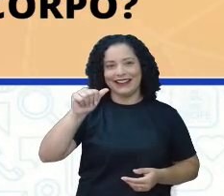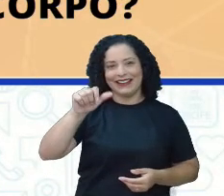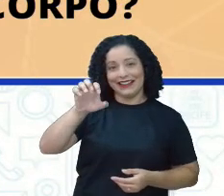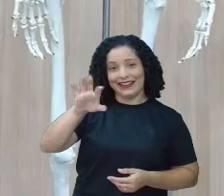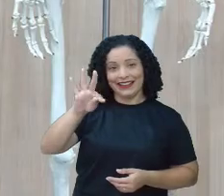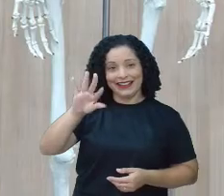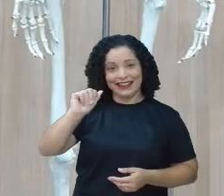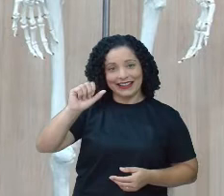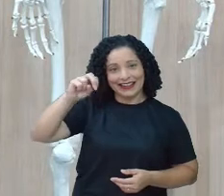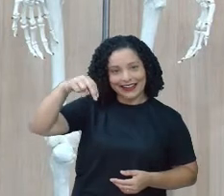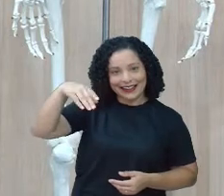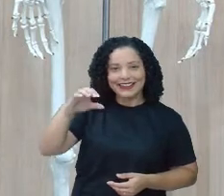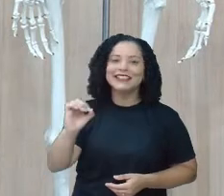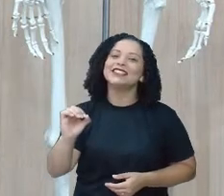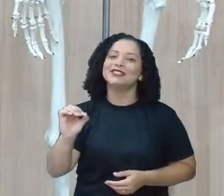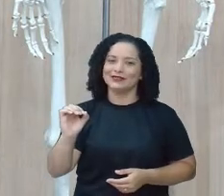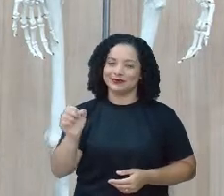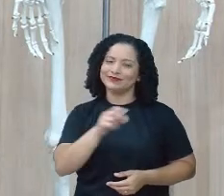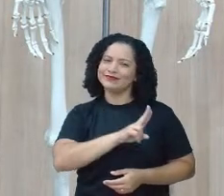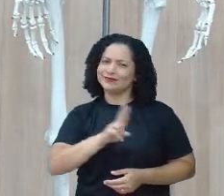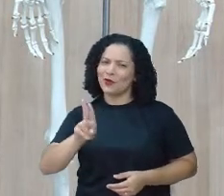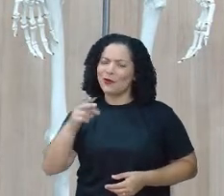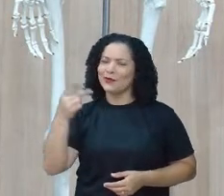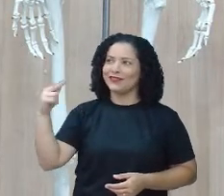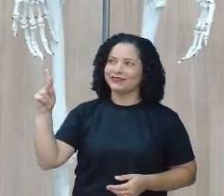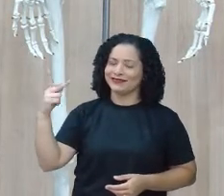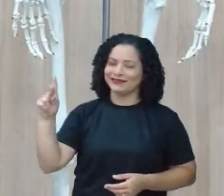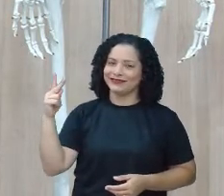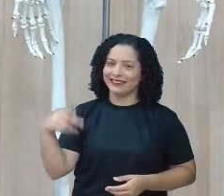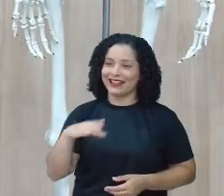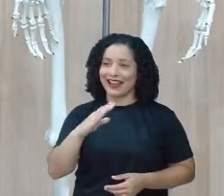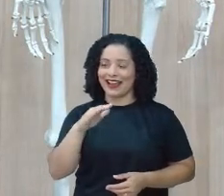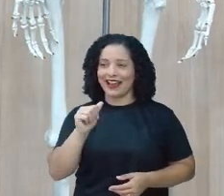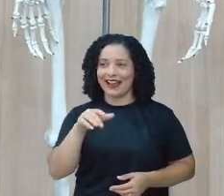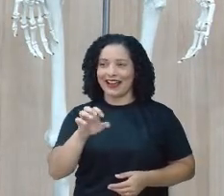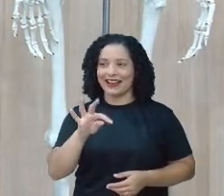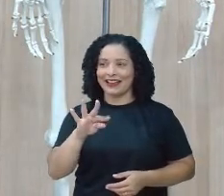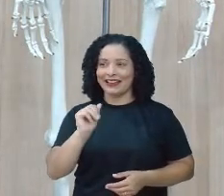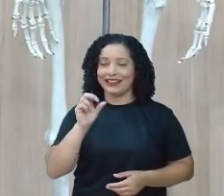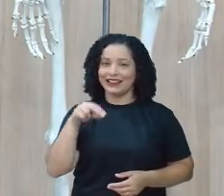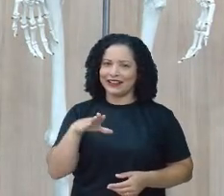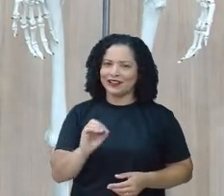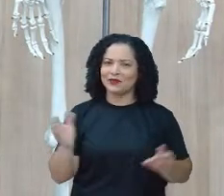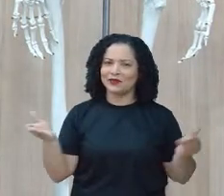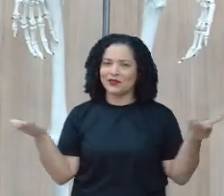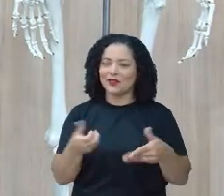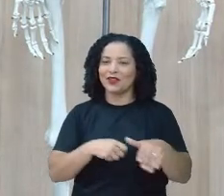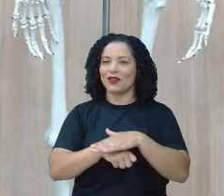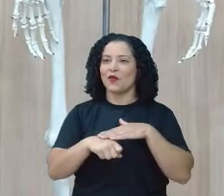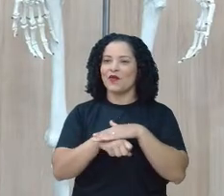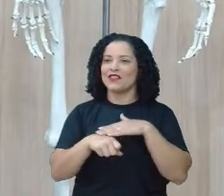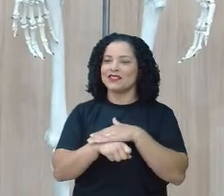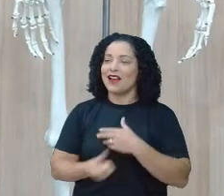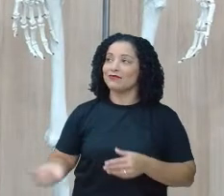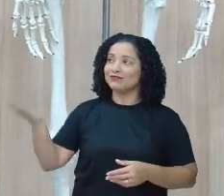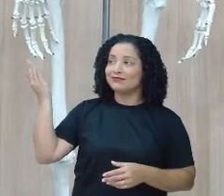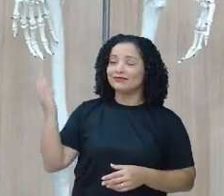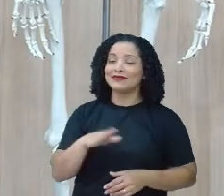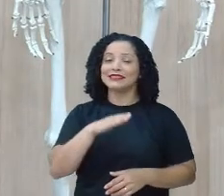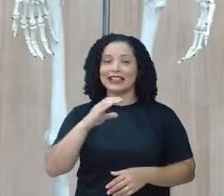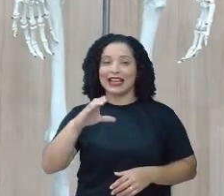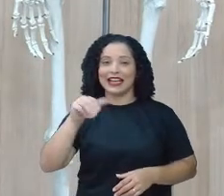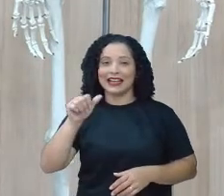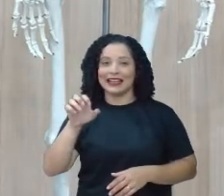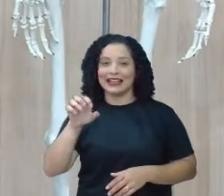é esse esqueleto, o nome aí que a produção deu para ele. E a gente vai conversar aí com o Caetano, e Caetano vai